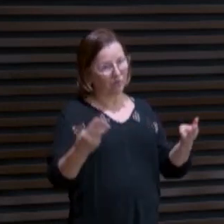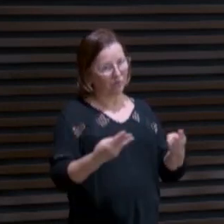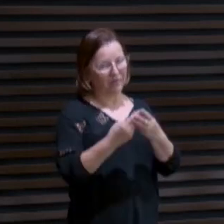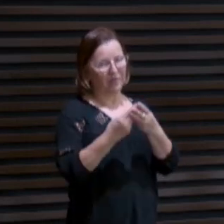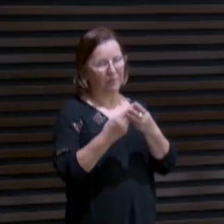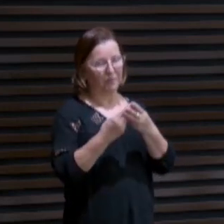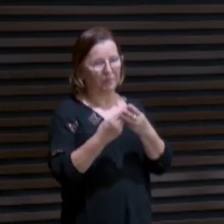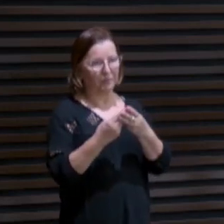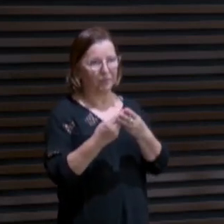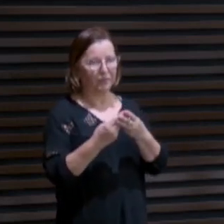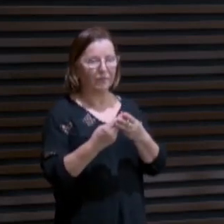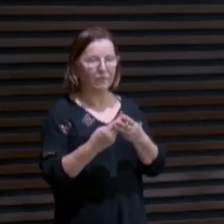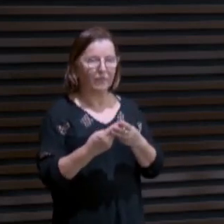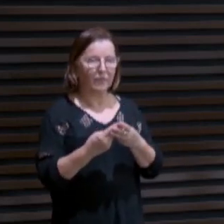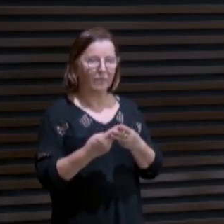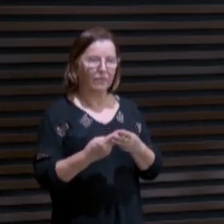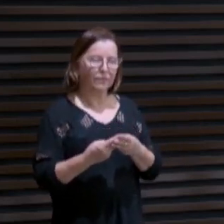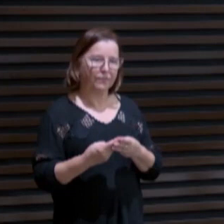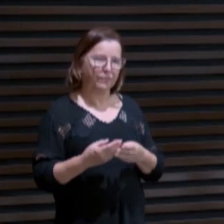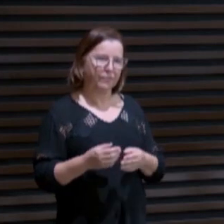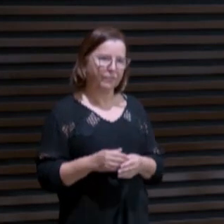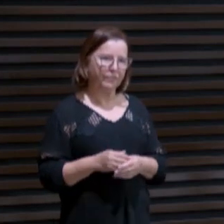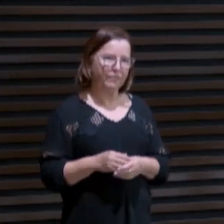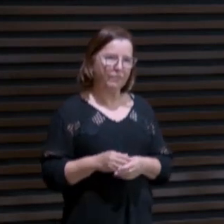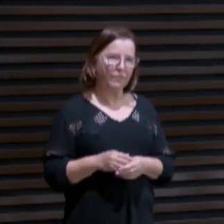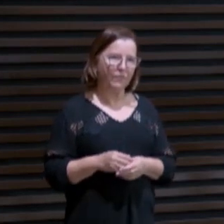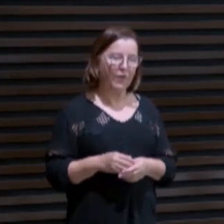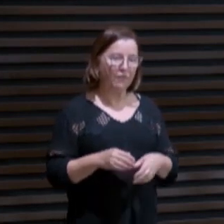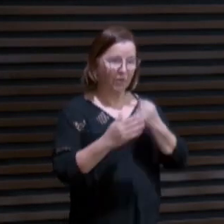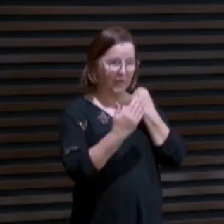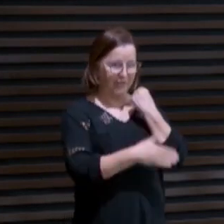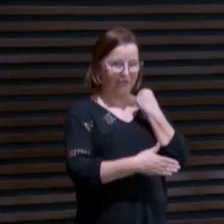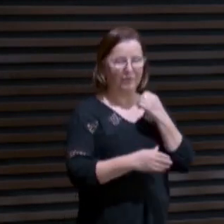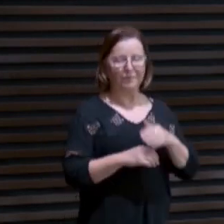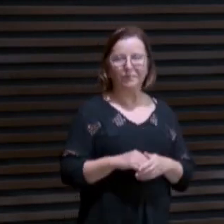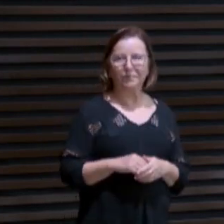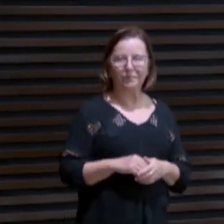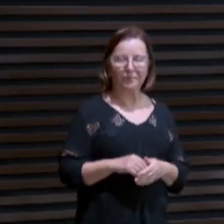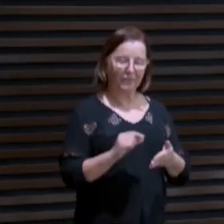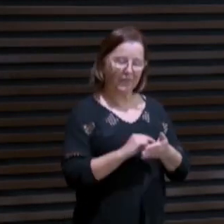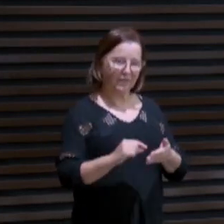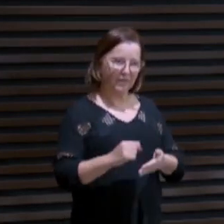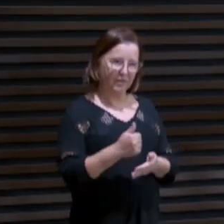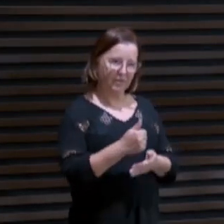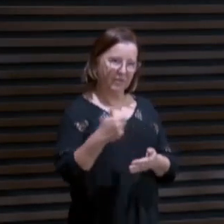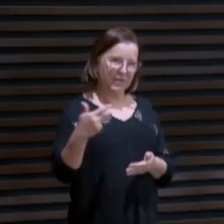eles não estavam interessados em Jesus. Versículo 13.